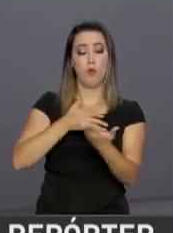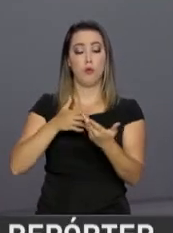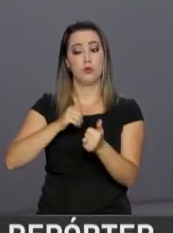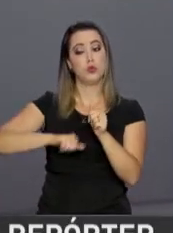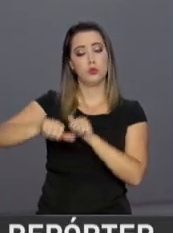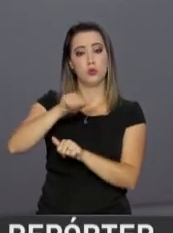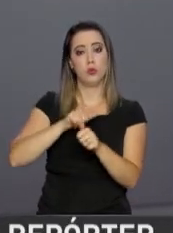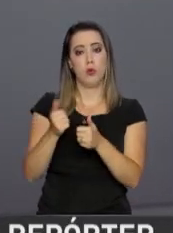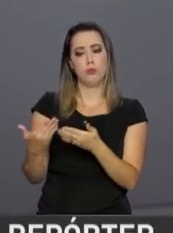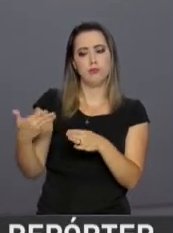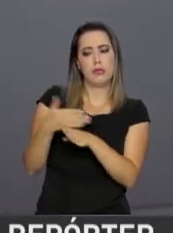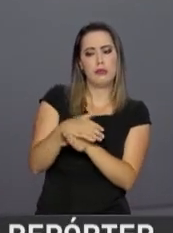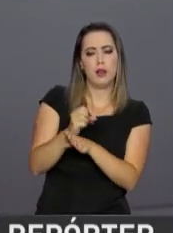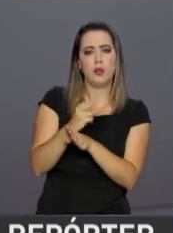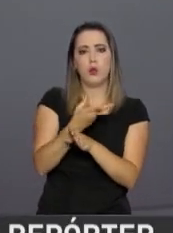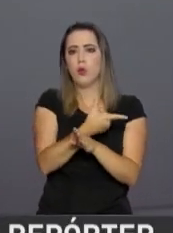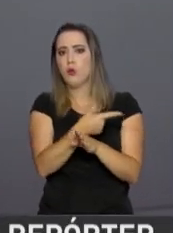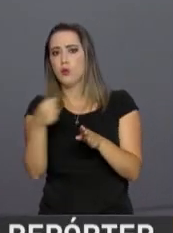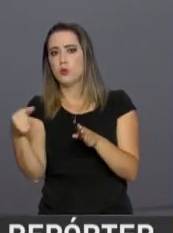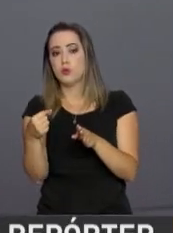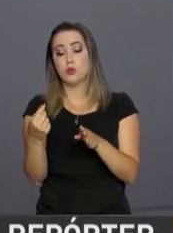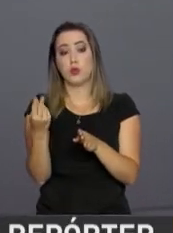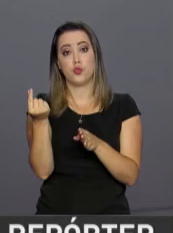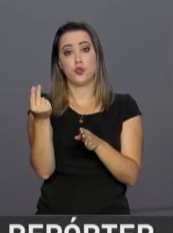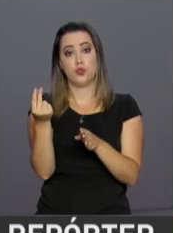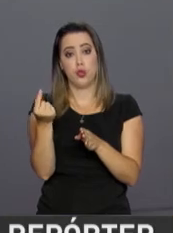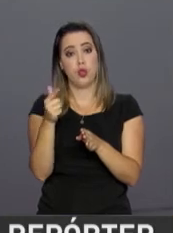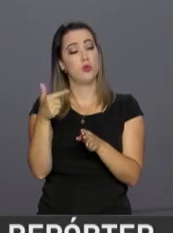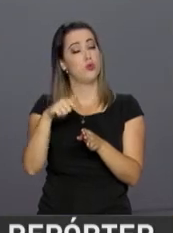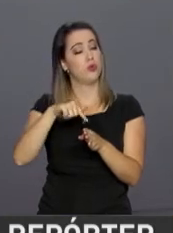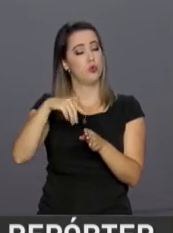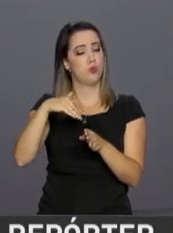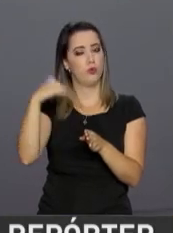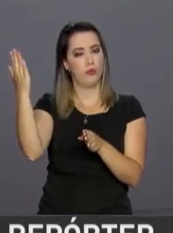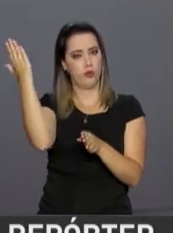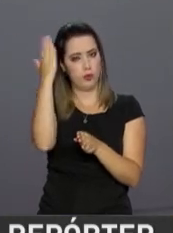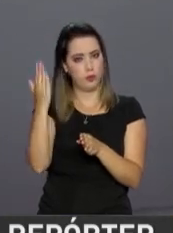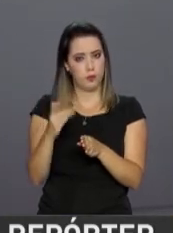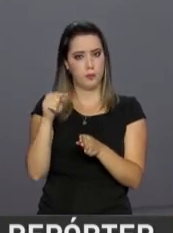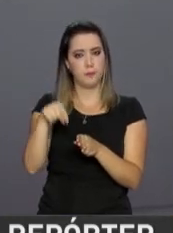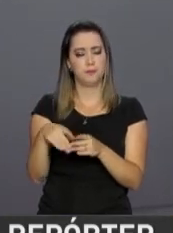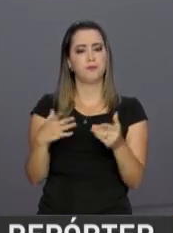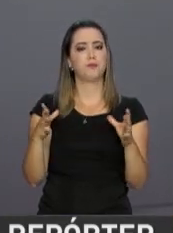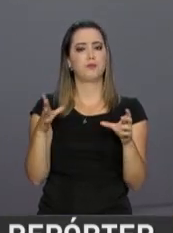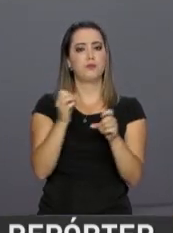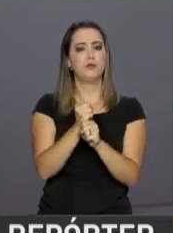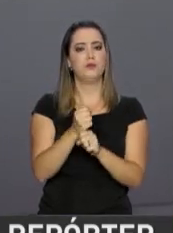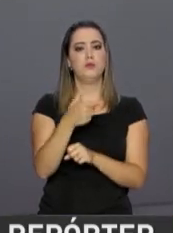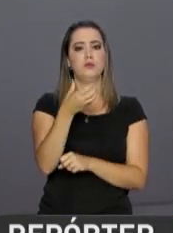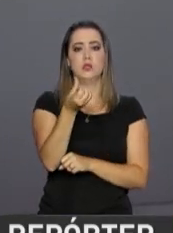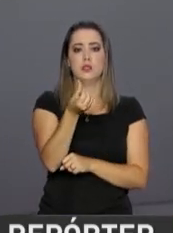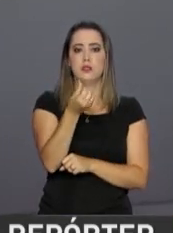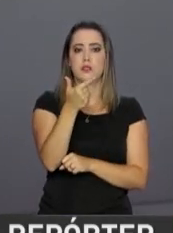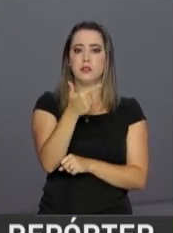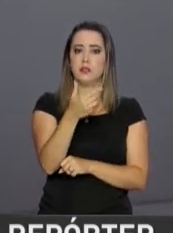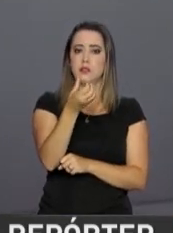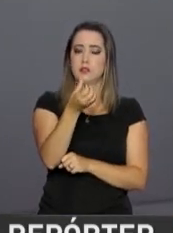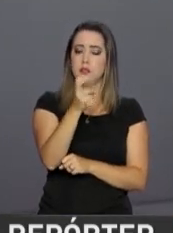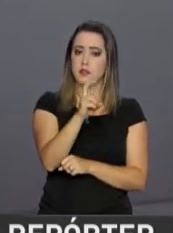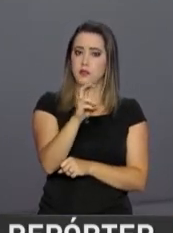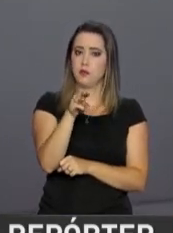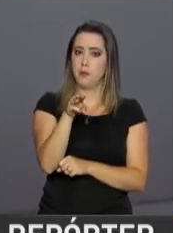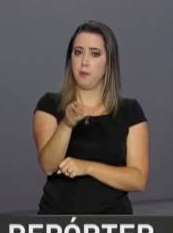saldo de entrada e saída de moeda estrangeira do país fechou 2007 com 625 milhões de